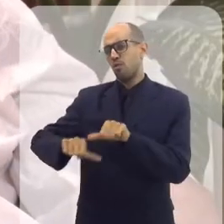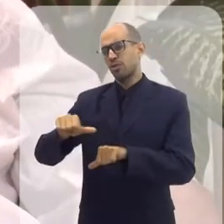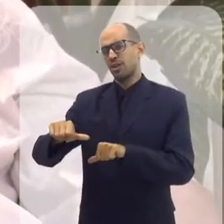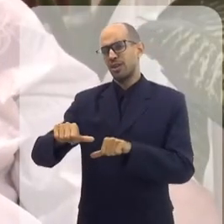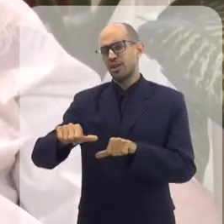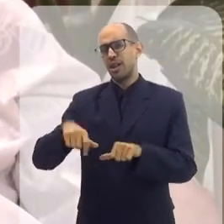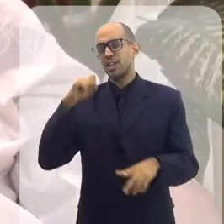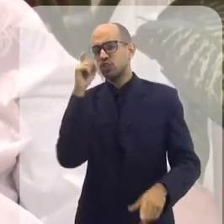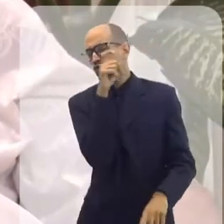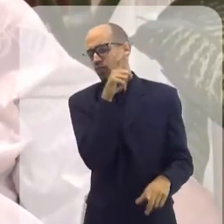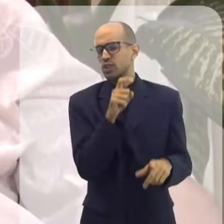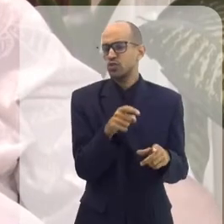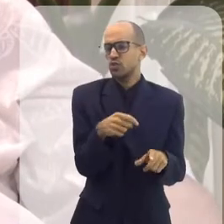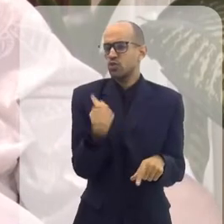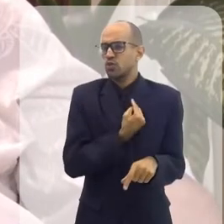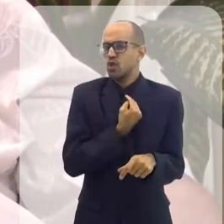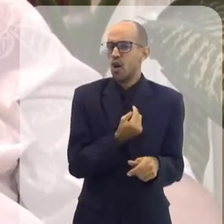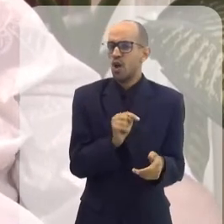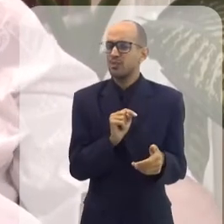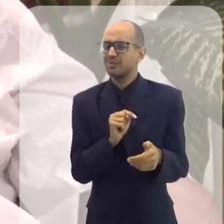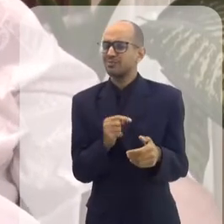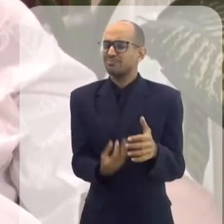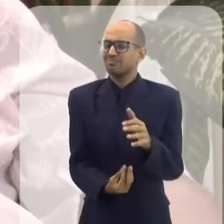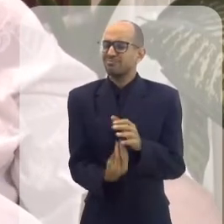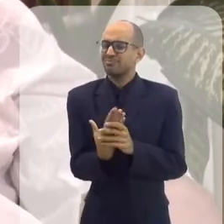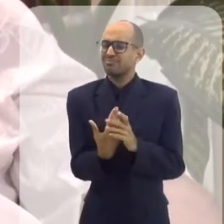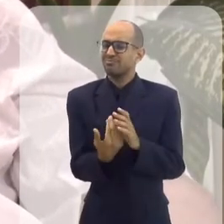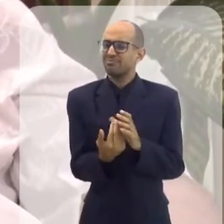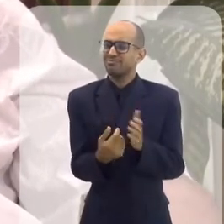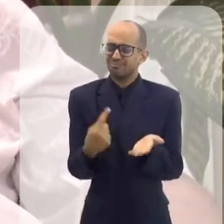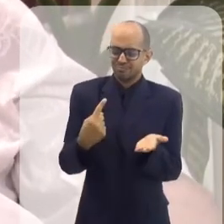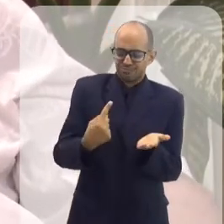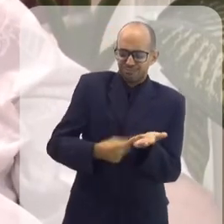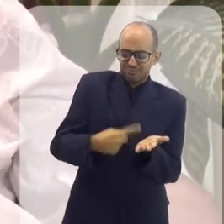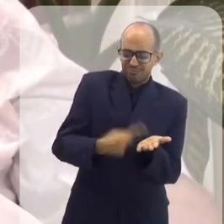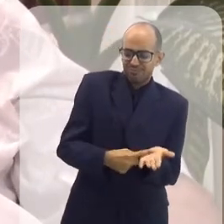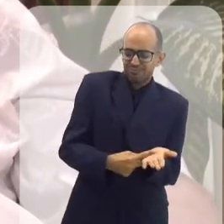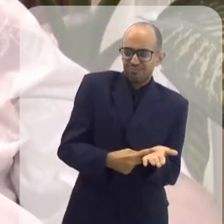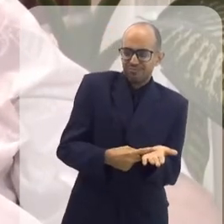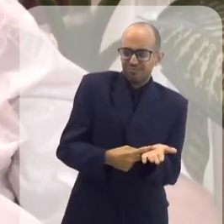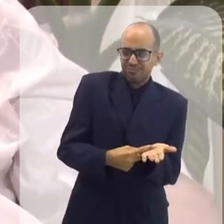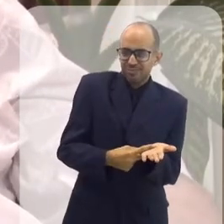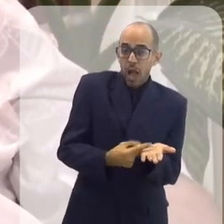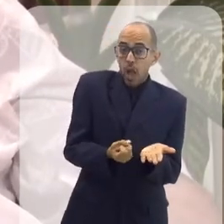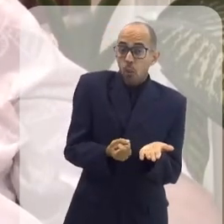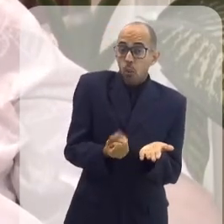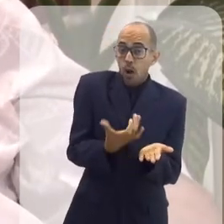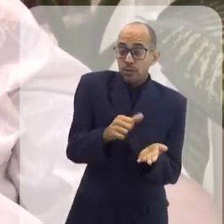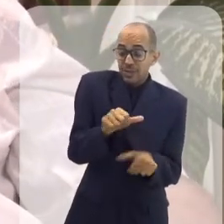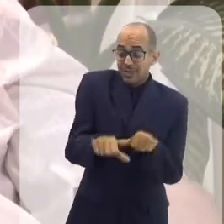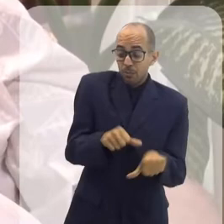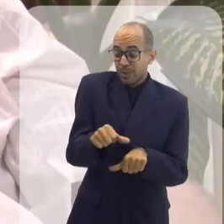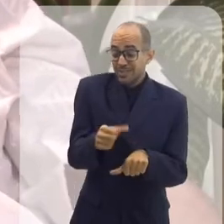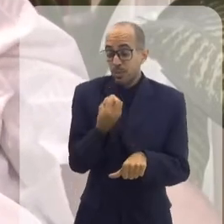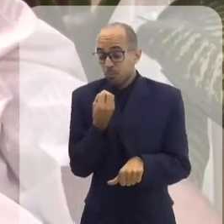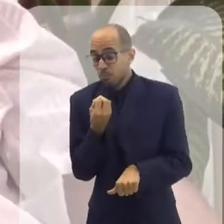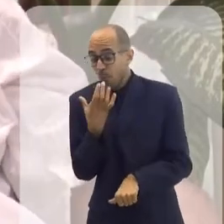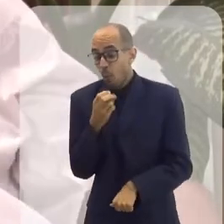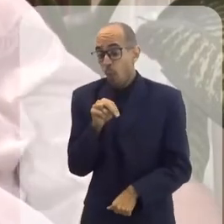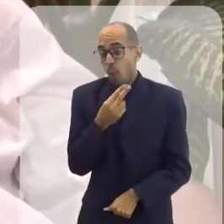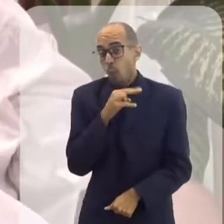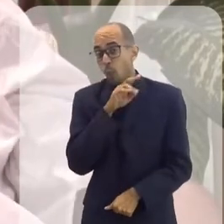difícil a gente estabelecer até quando essa mudança é favorável ou até